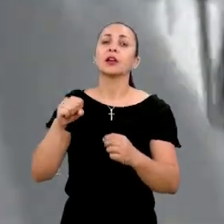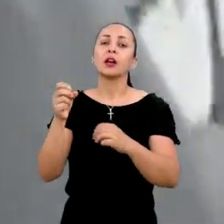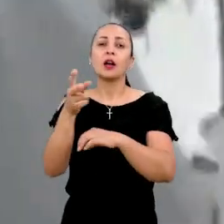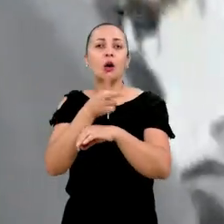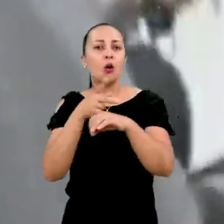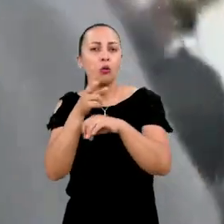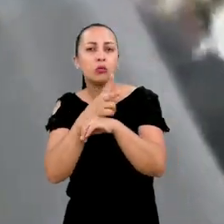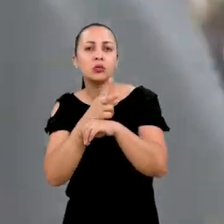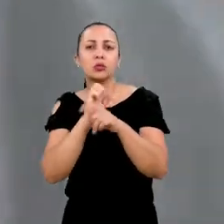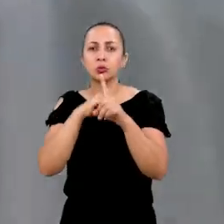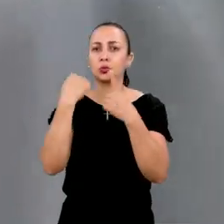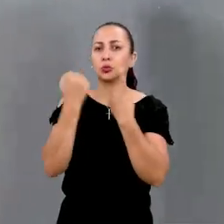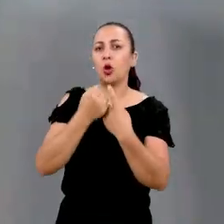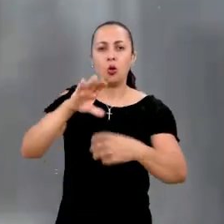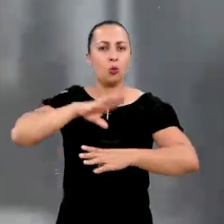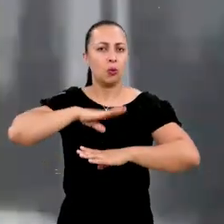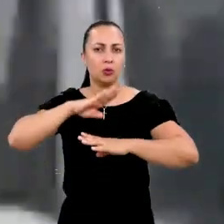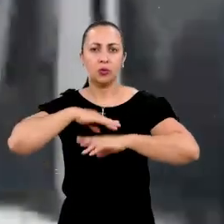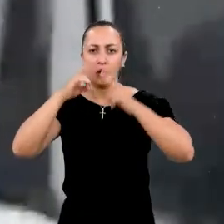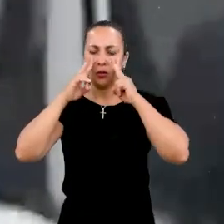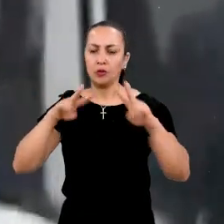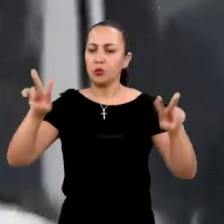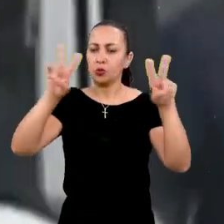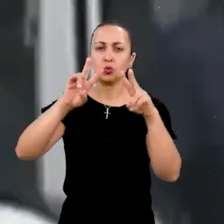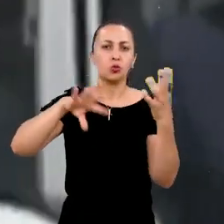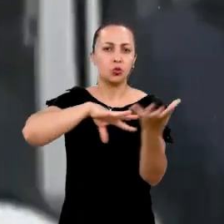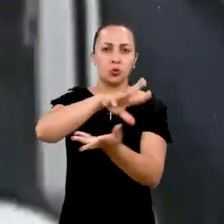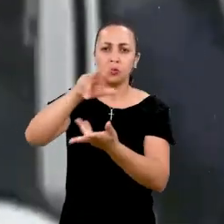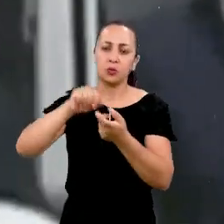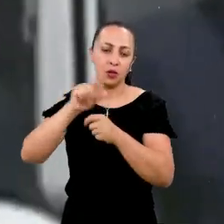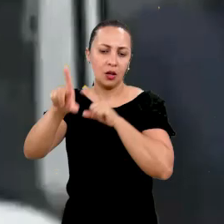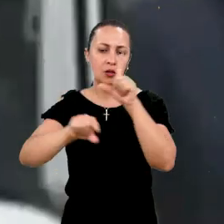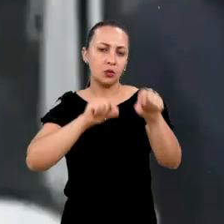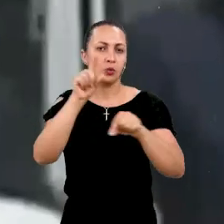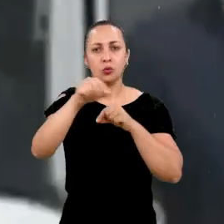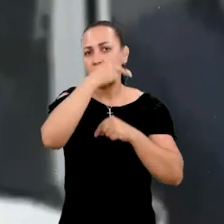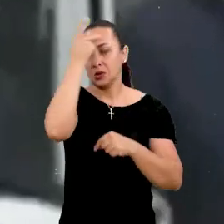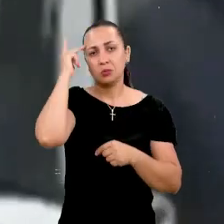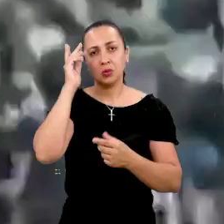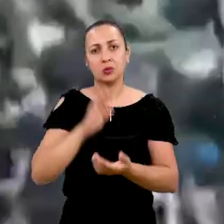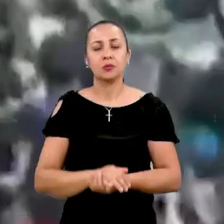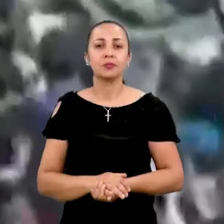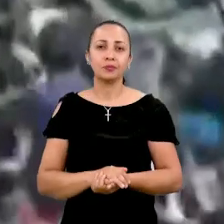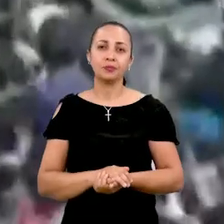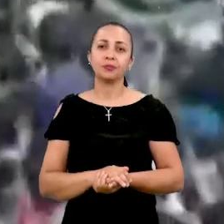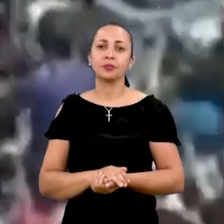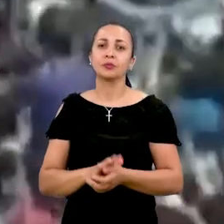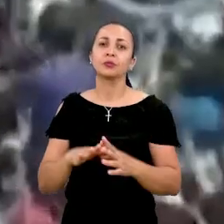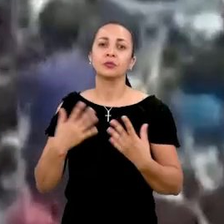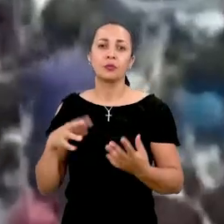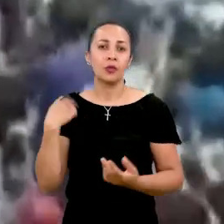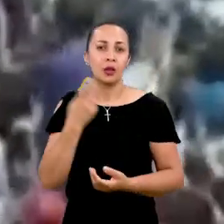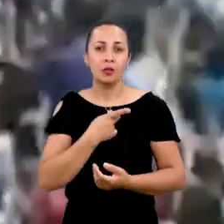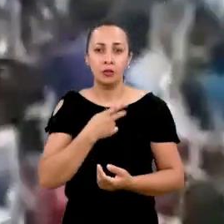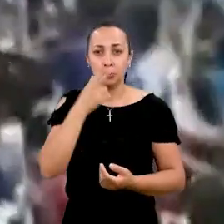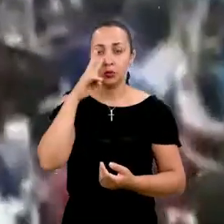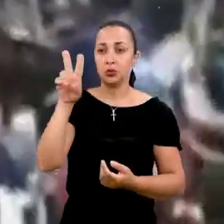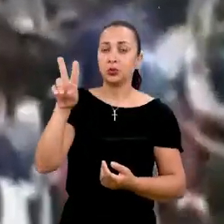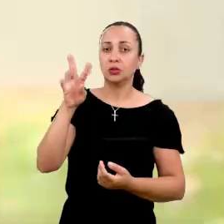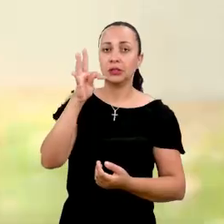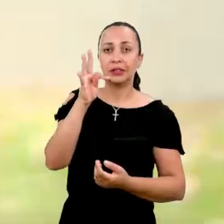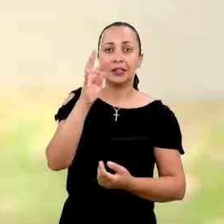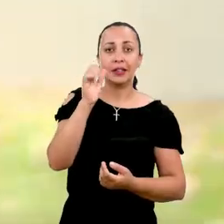na configuração do tecido social, dos comportamentos, nas visões de mundo, nas escolhas das pessoas. Nós vimos o